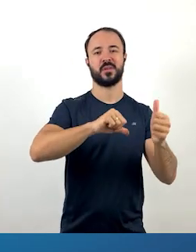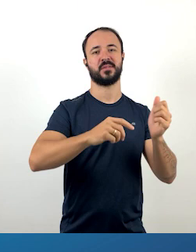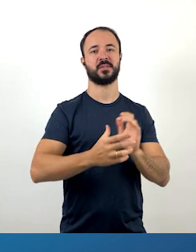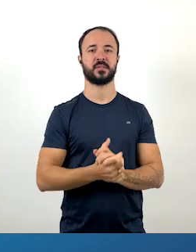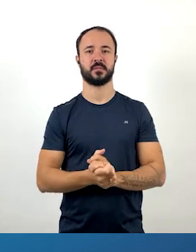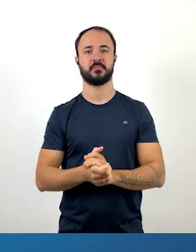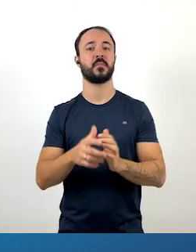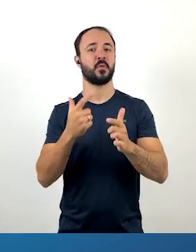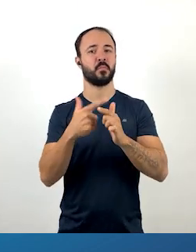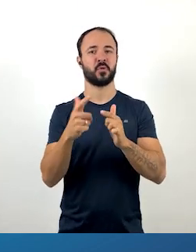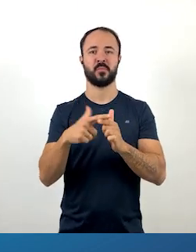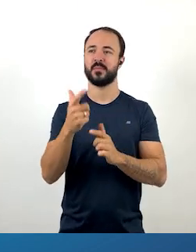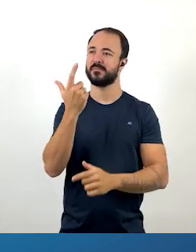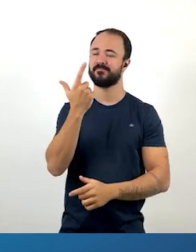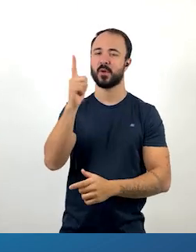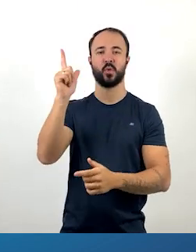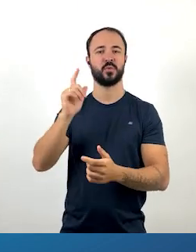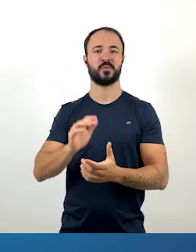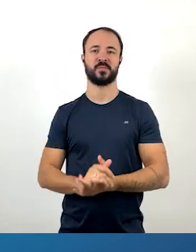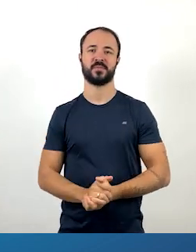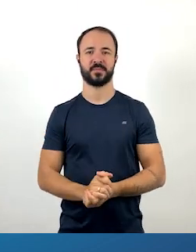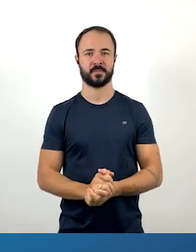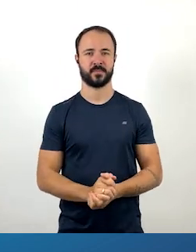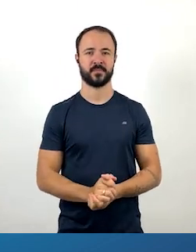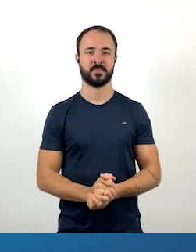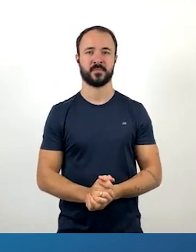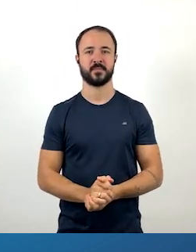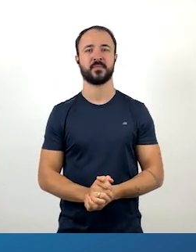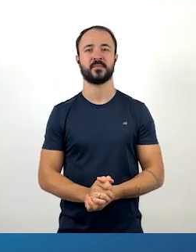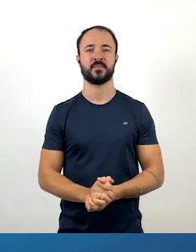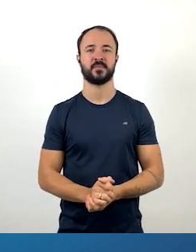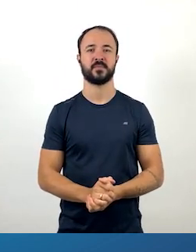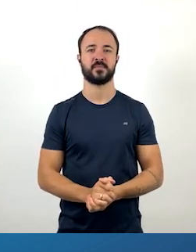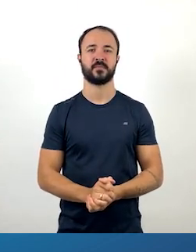problemas, principalmente também de ordem econômica.